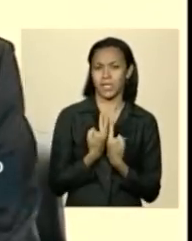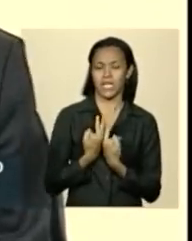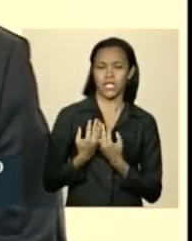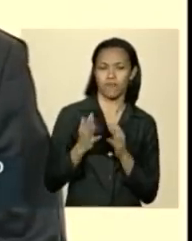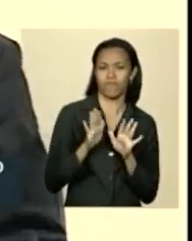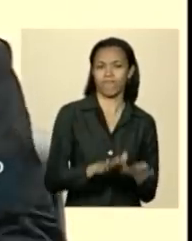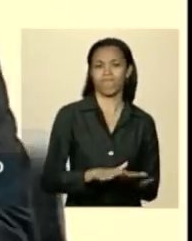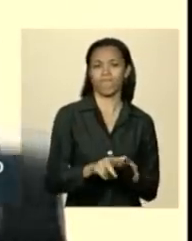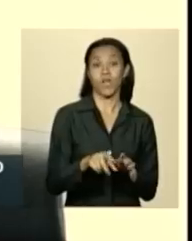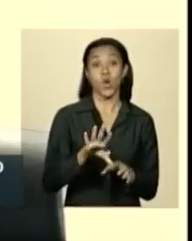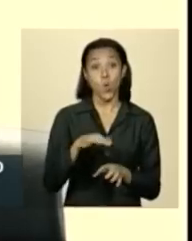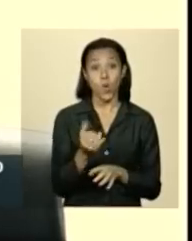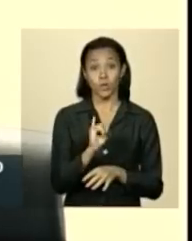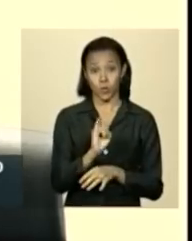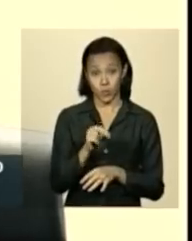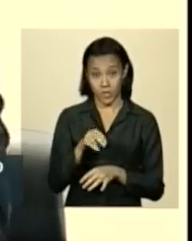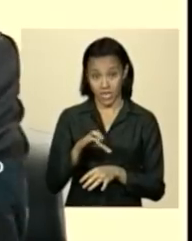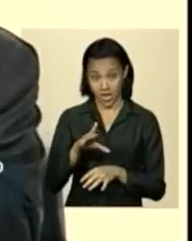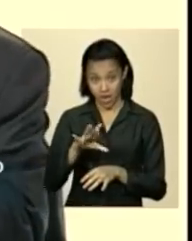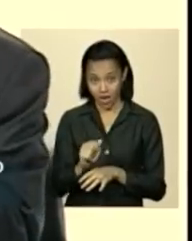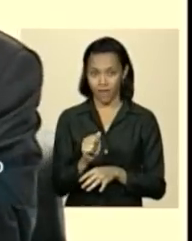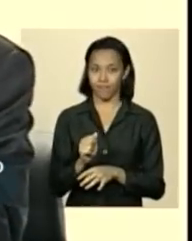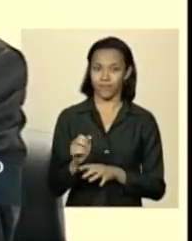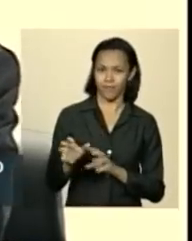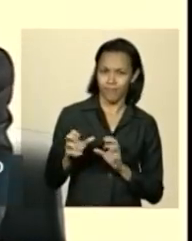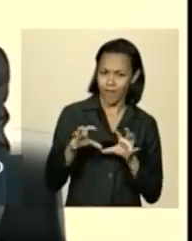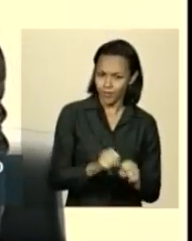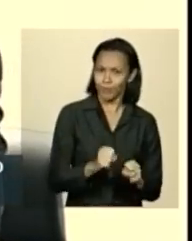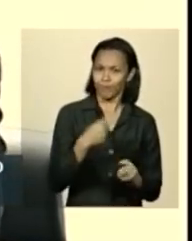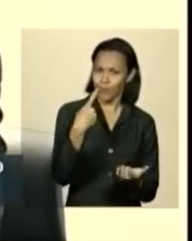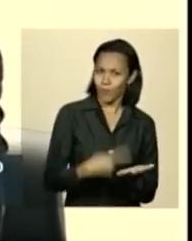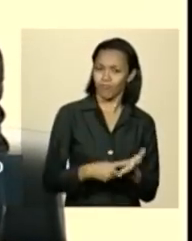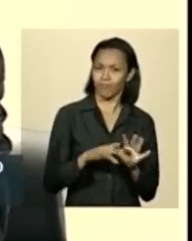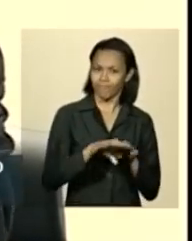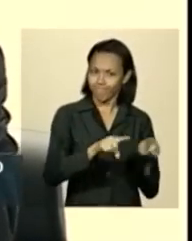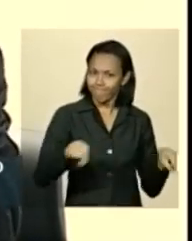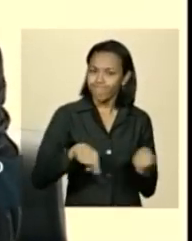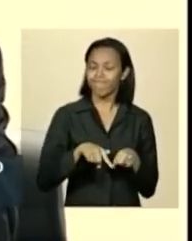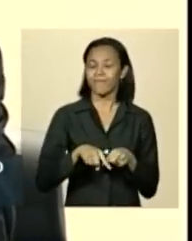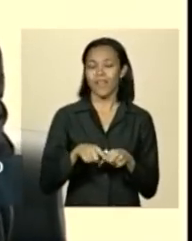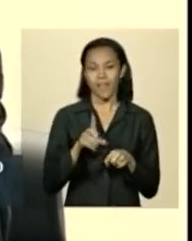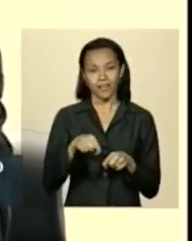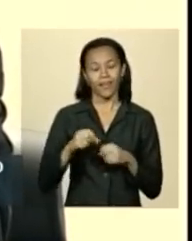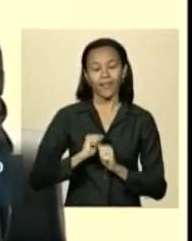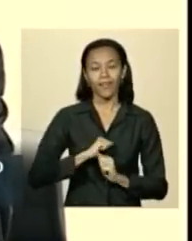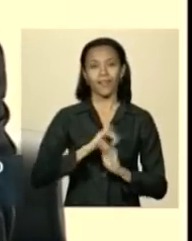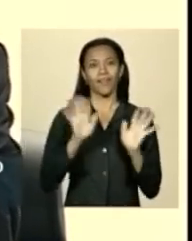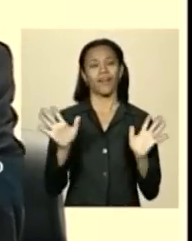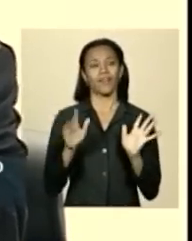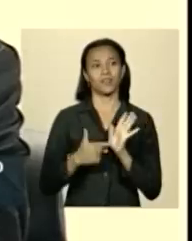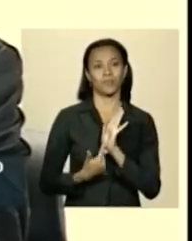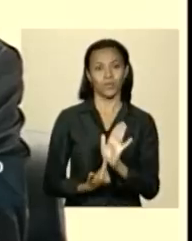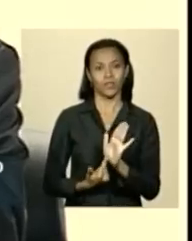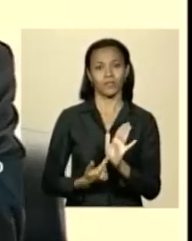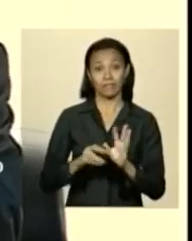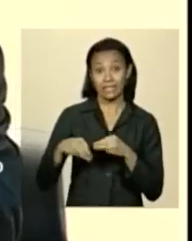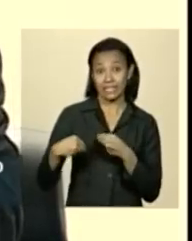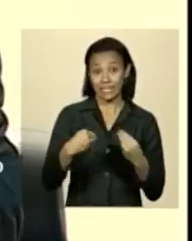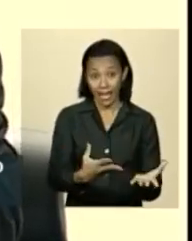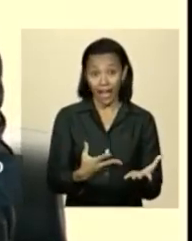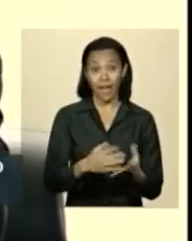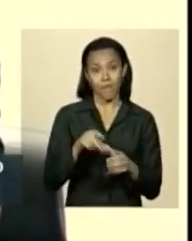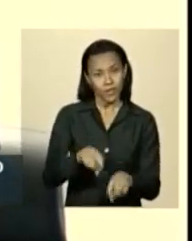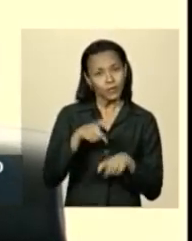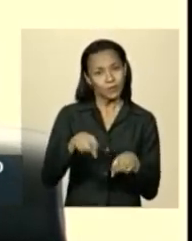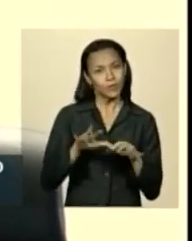quando Incra assenta ele está sim né colocando claramente a sua posição né Eh da Agricultura Familiar